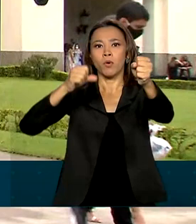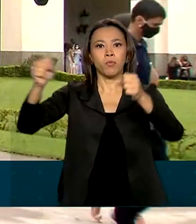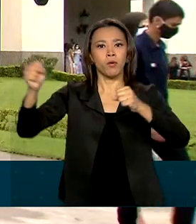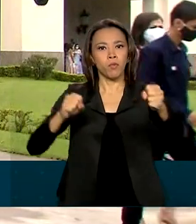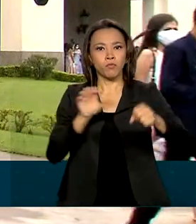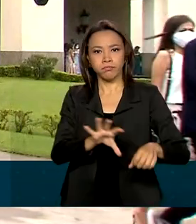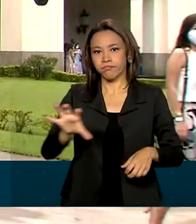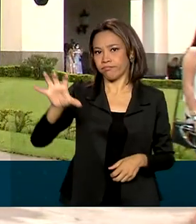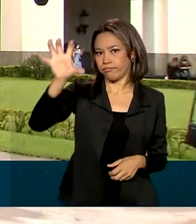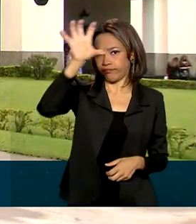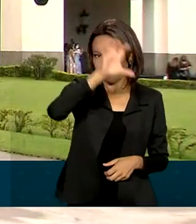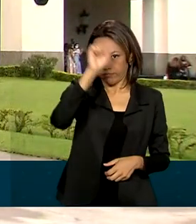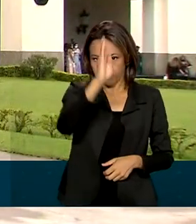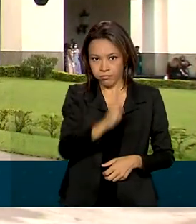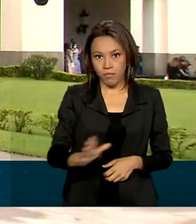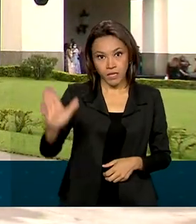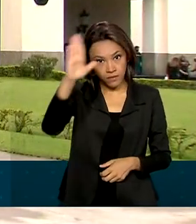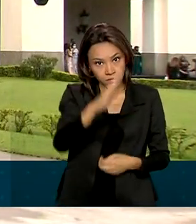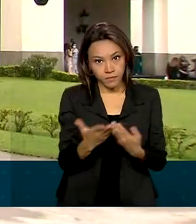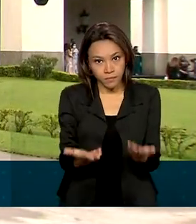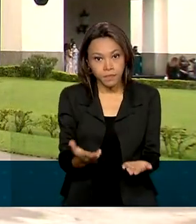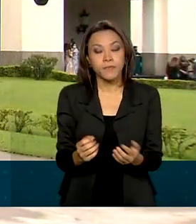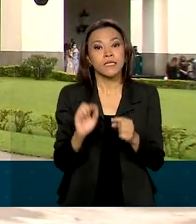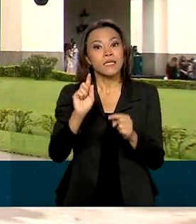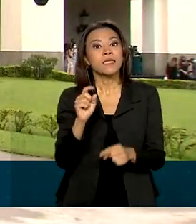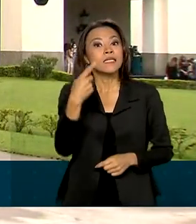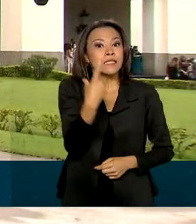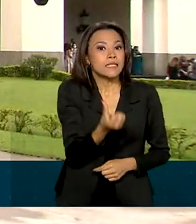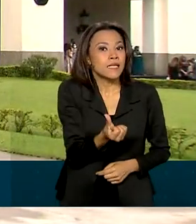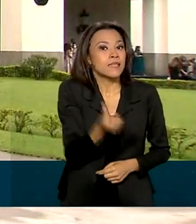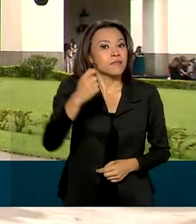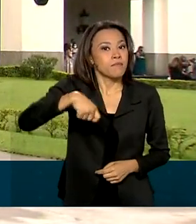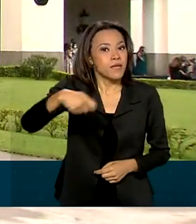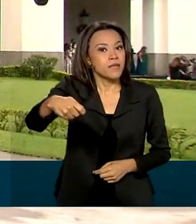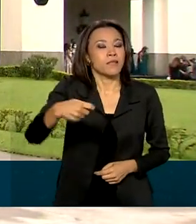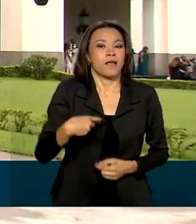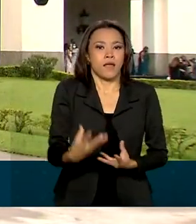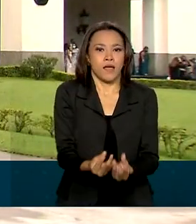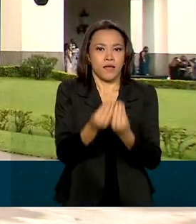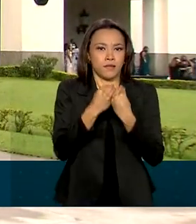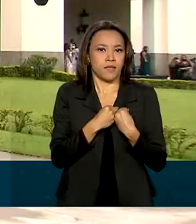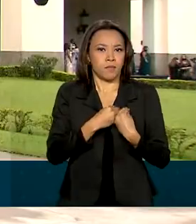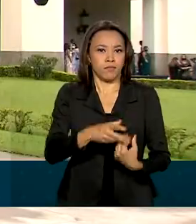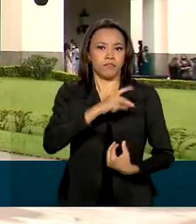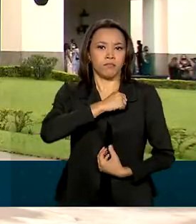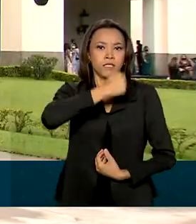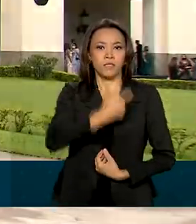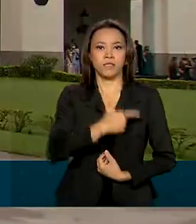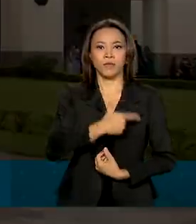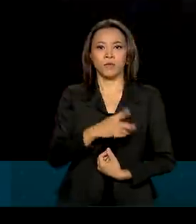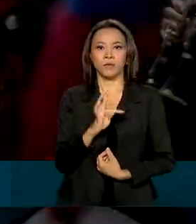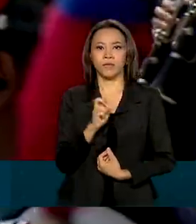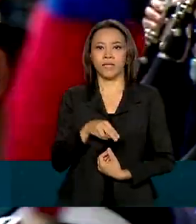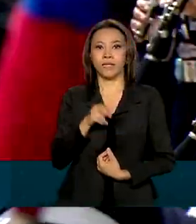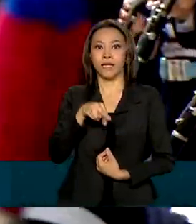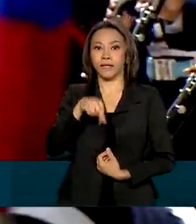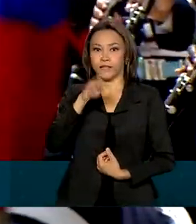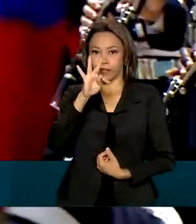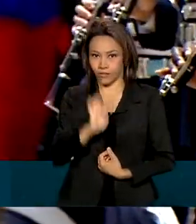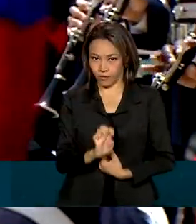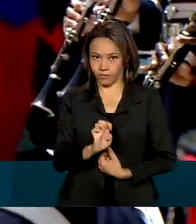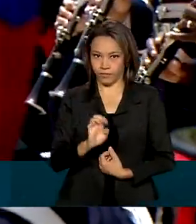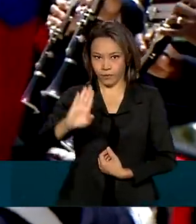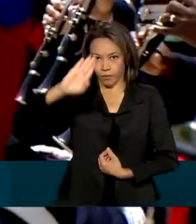unidades militares em todo o país. E em 6 meses, recebem a patente de segundo tenente do Exército. Música.